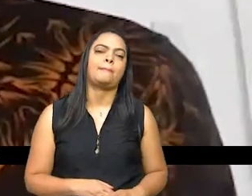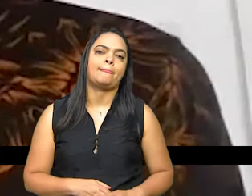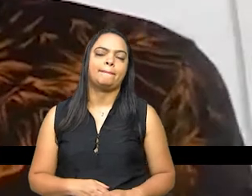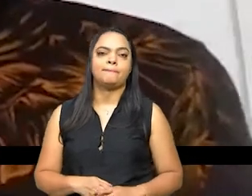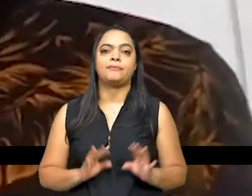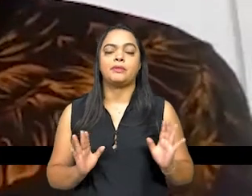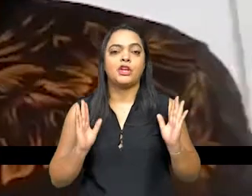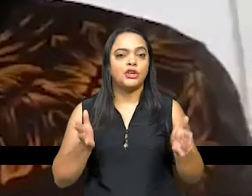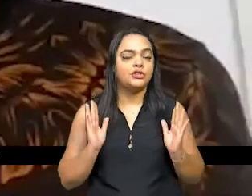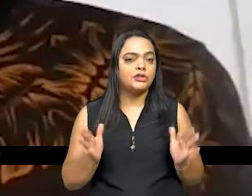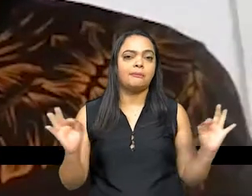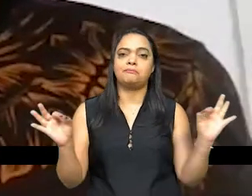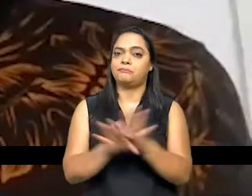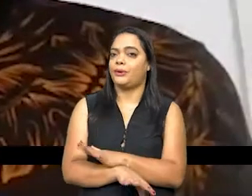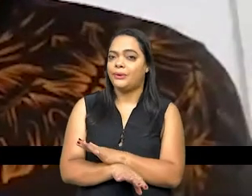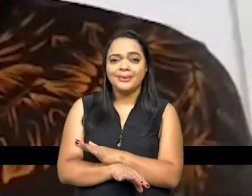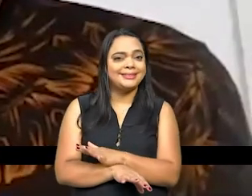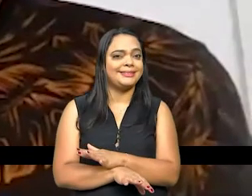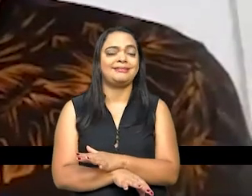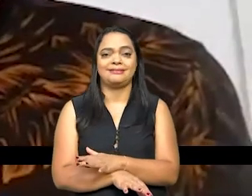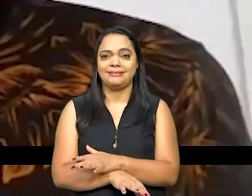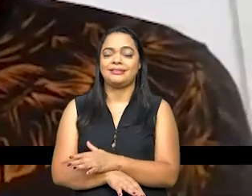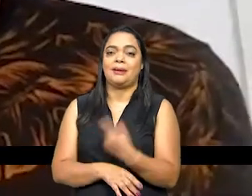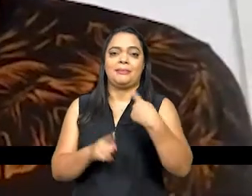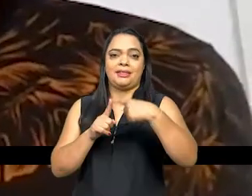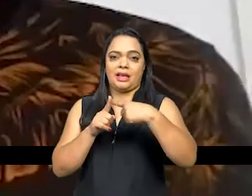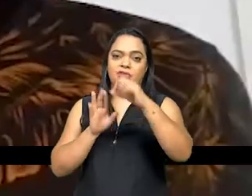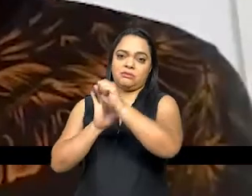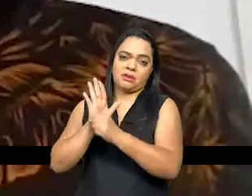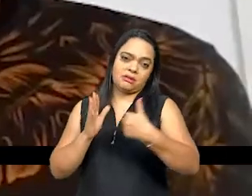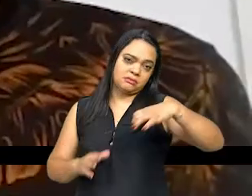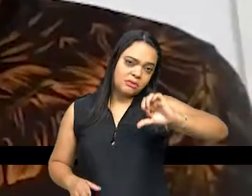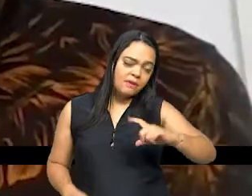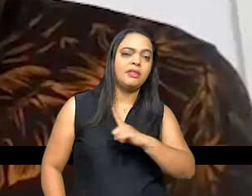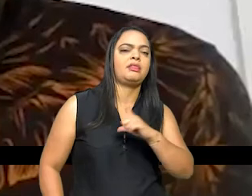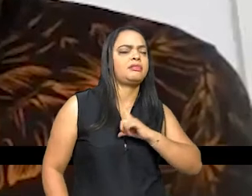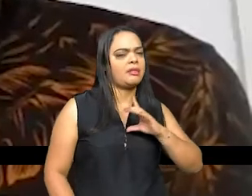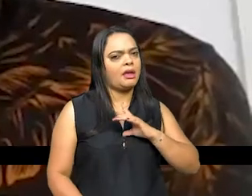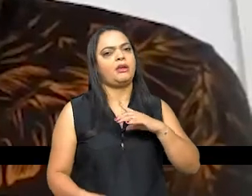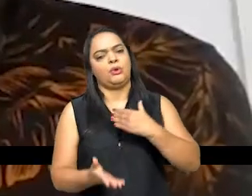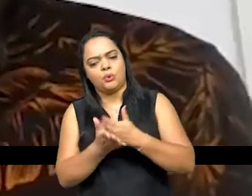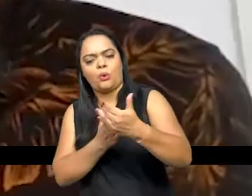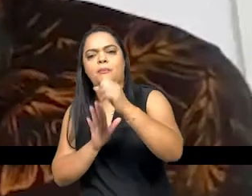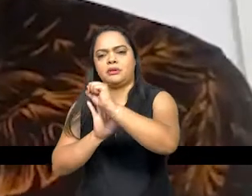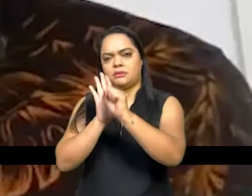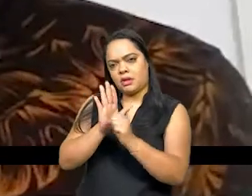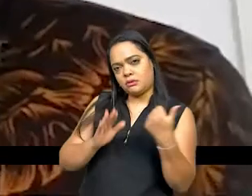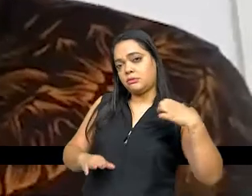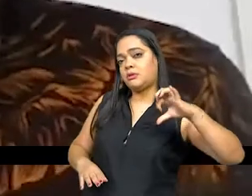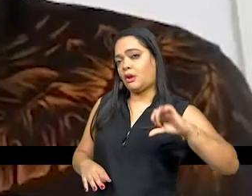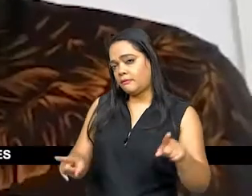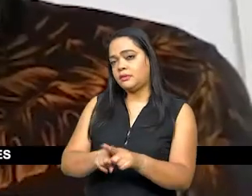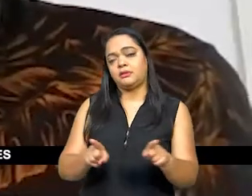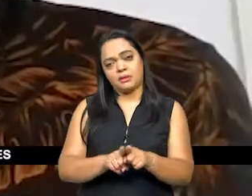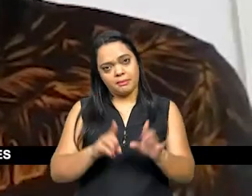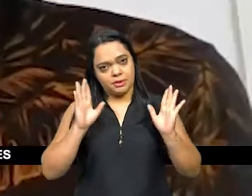branqueamento, já estava colocado na primeira metade do século XIX. E existe ali na primeira metade do século XIX, e também estava